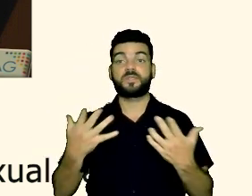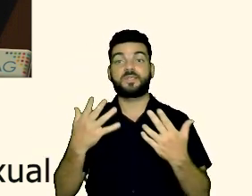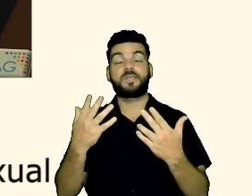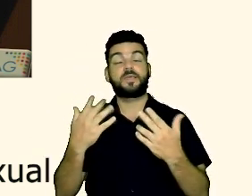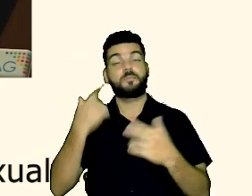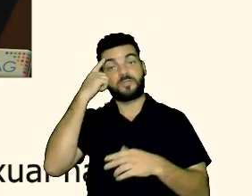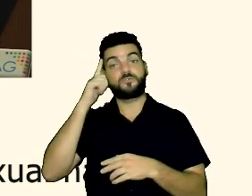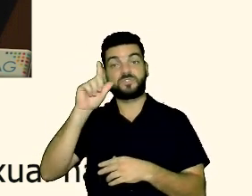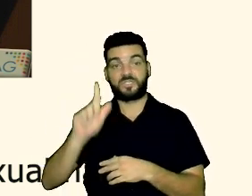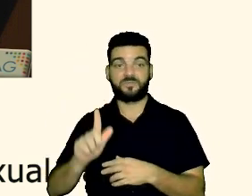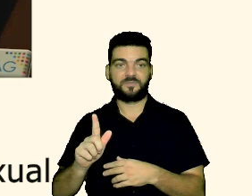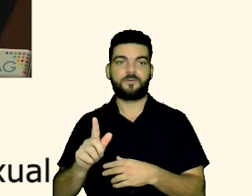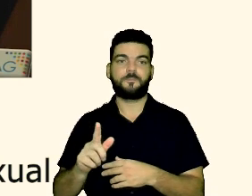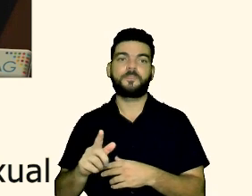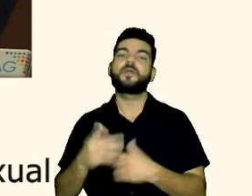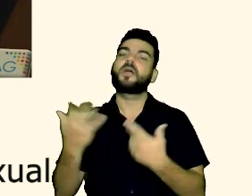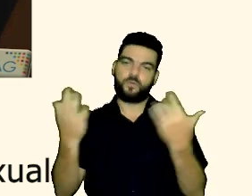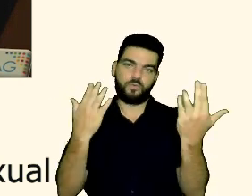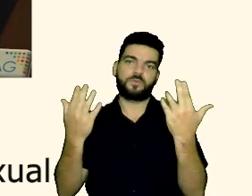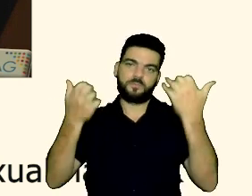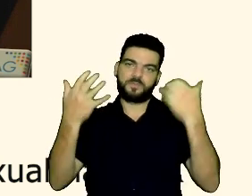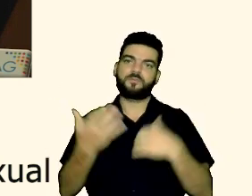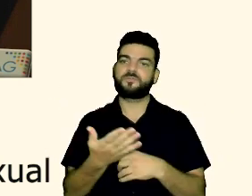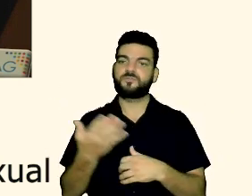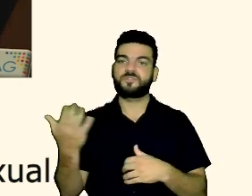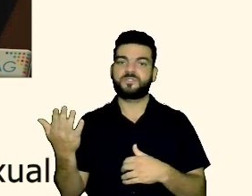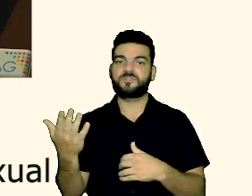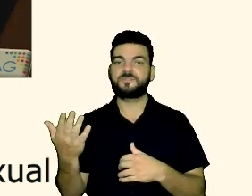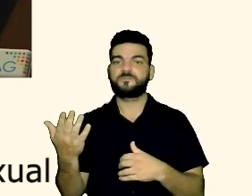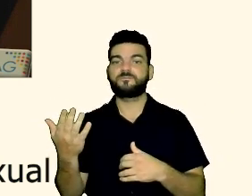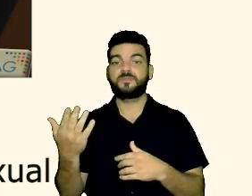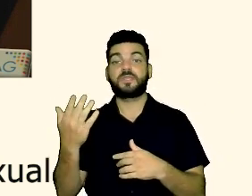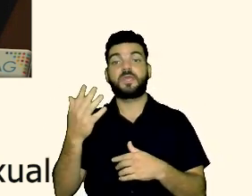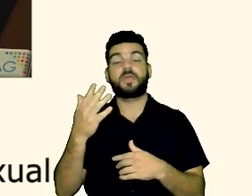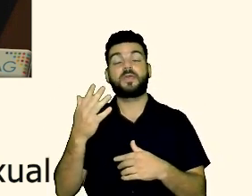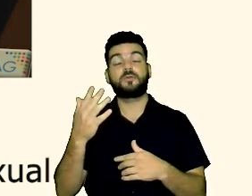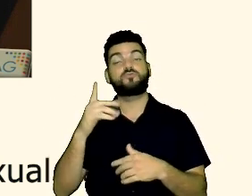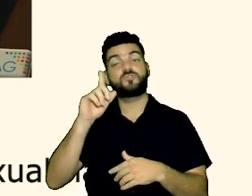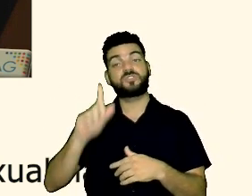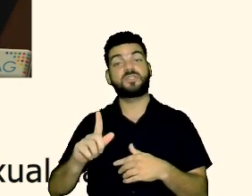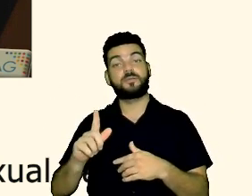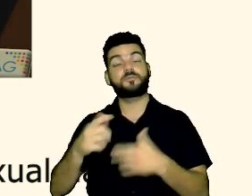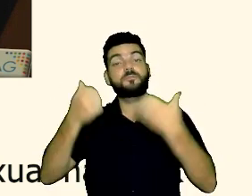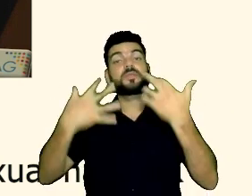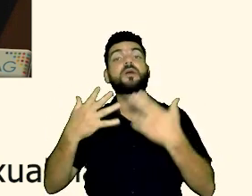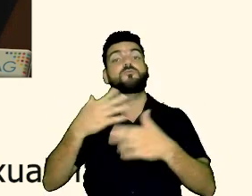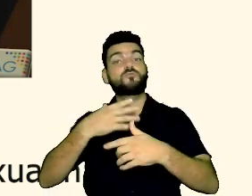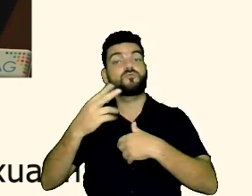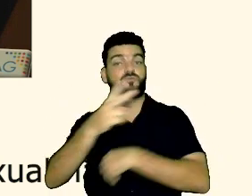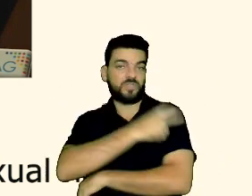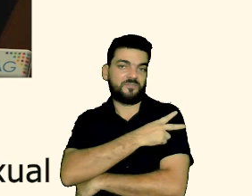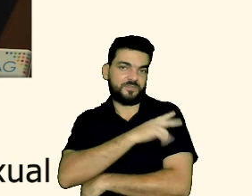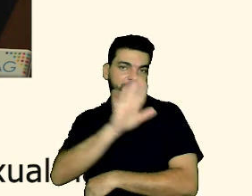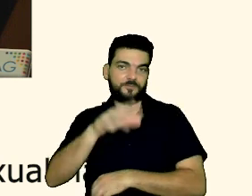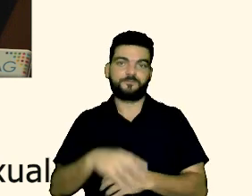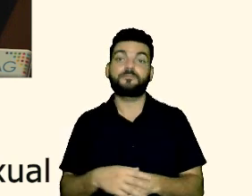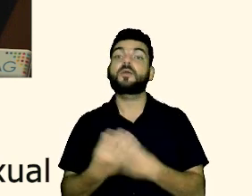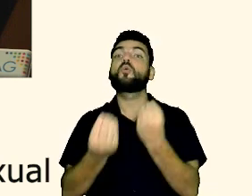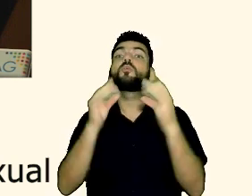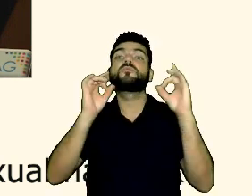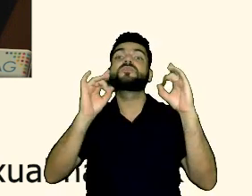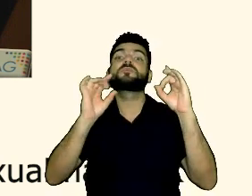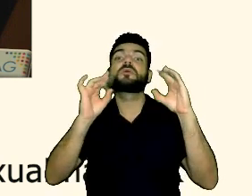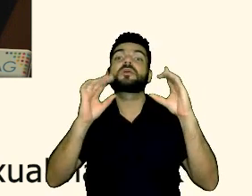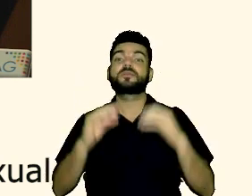na liderança, é pensar na hora desse feedback, né? Eu não posso esperar que o outro tire conclusões